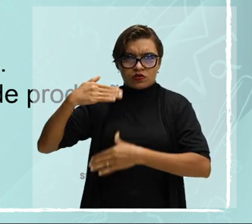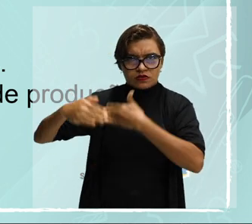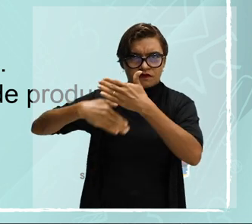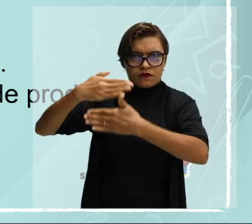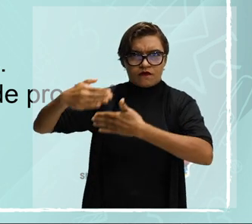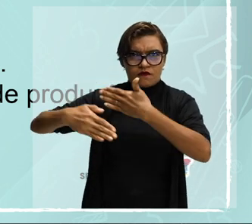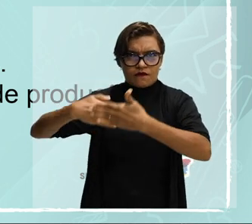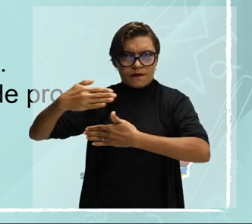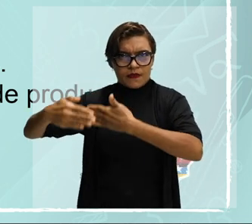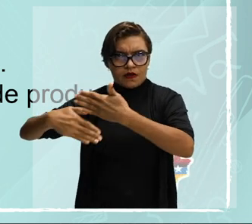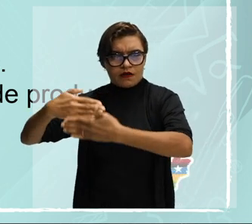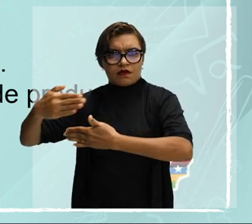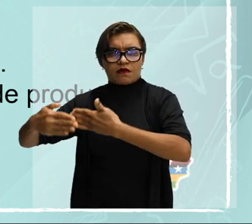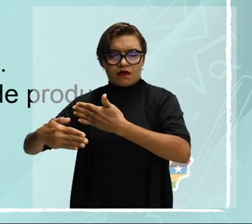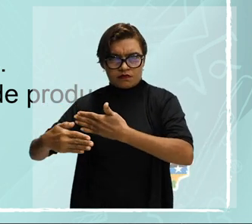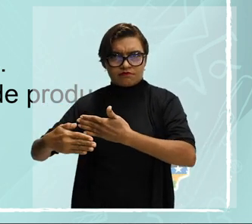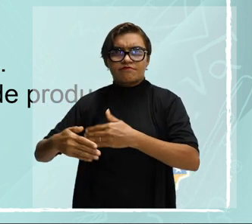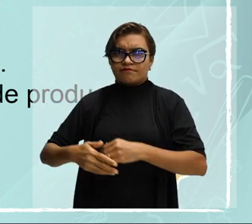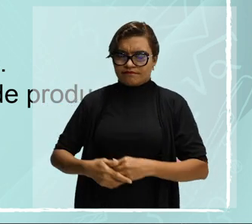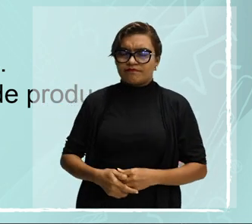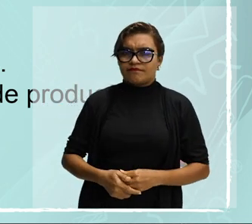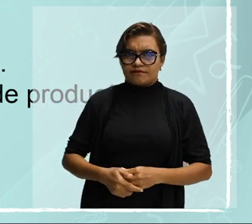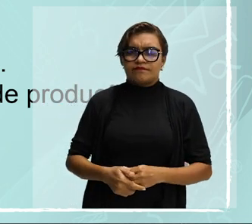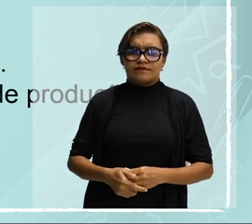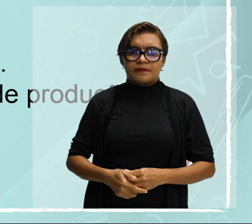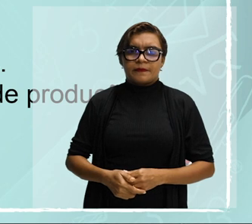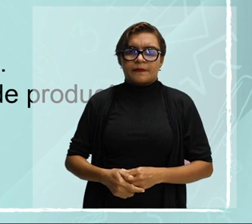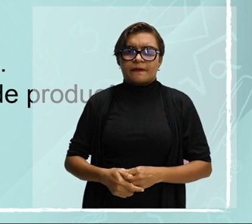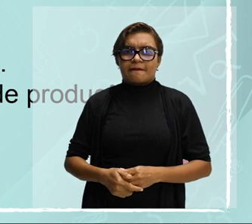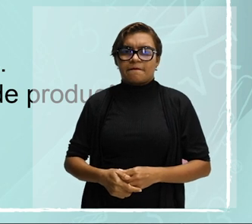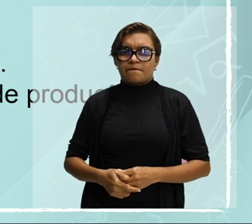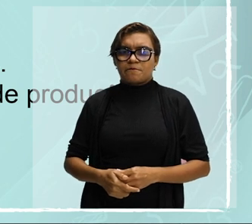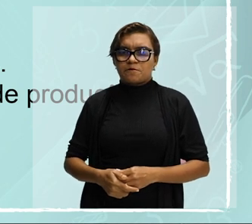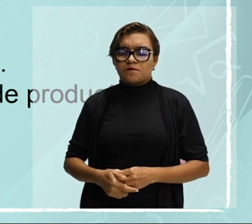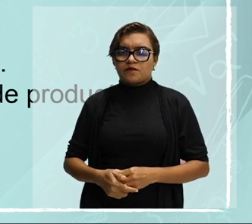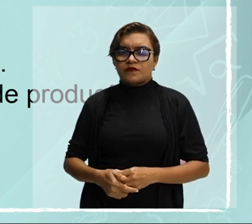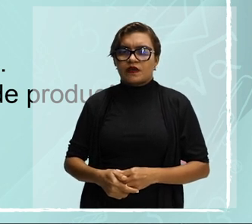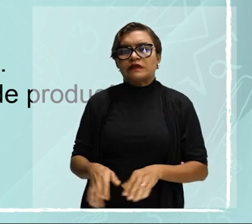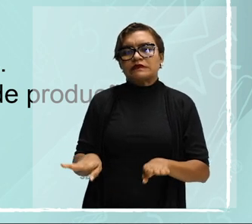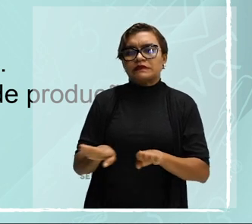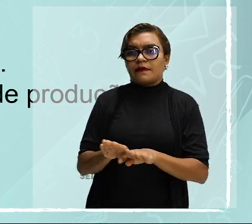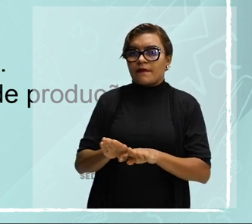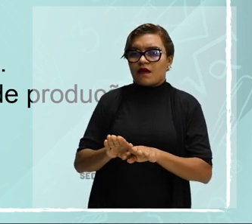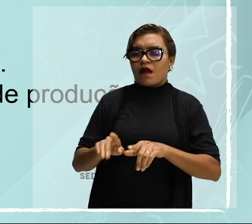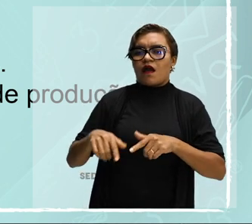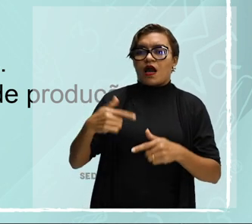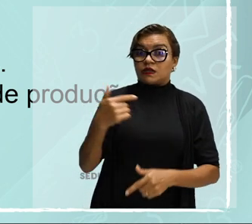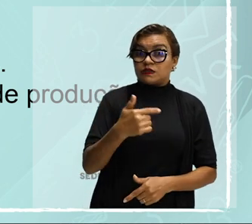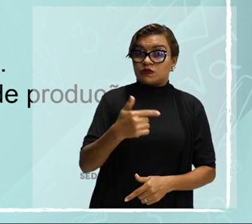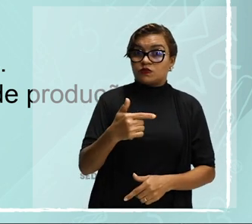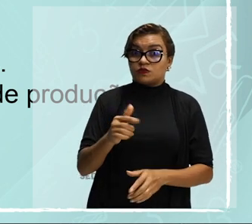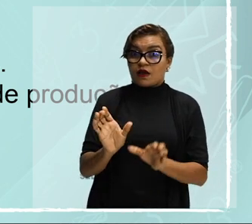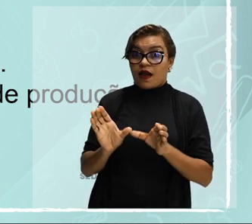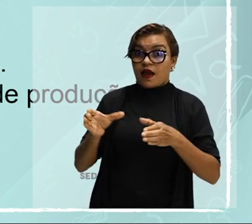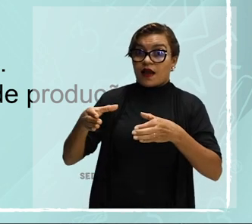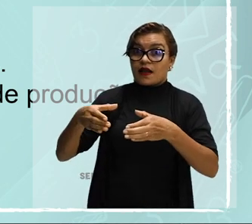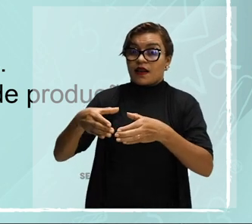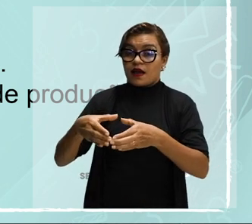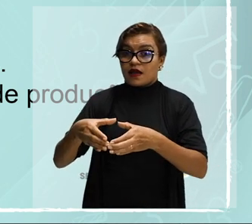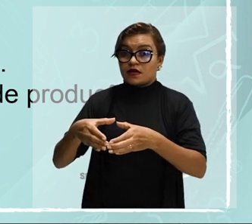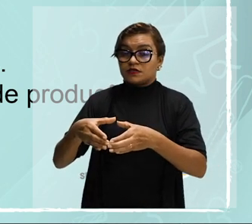produção material da existência. Vou até completar porque eu conheço o texto. A luta de classes levará a uma ditadura